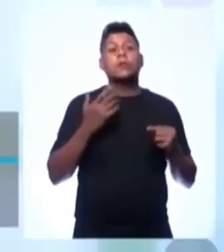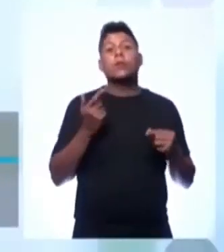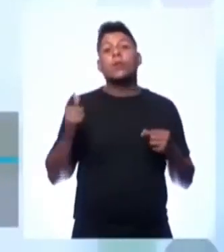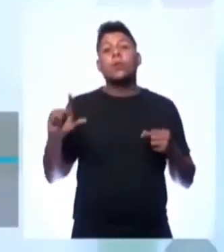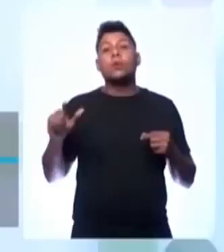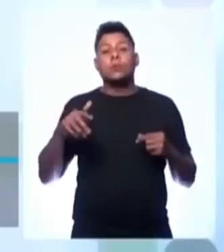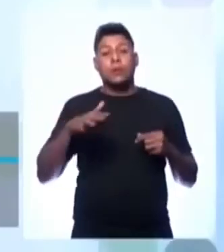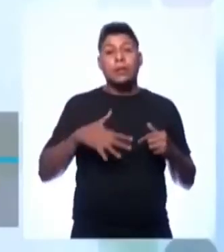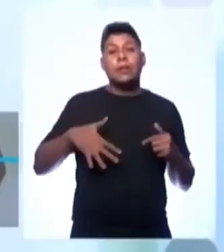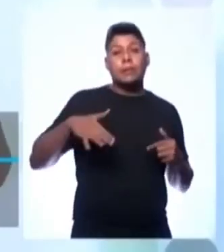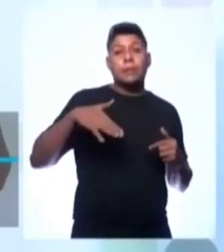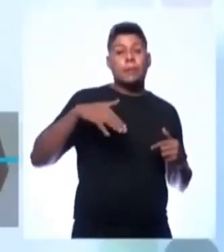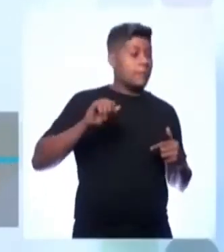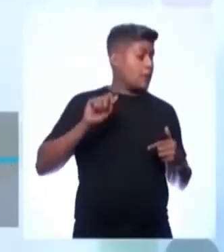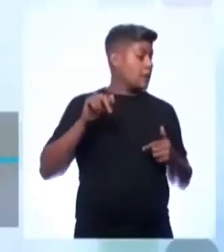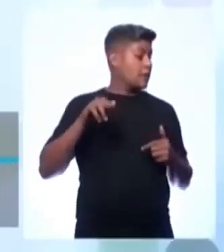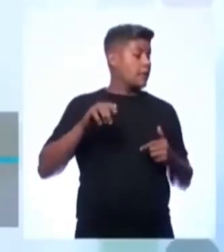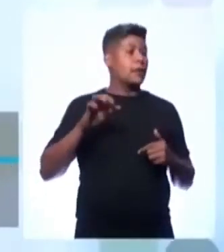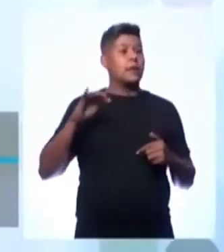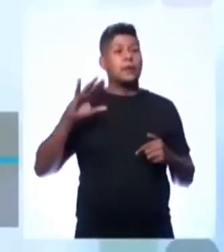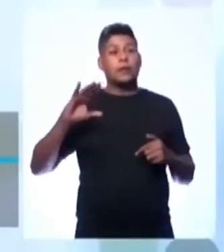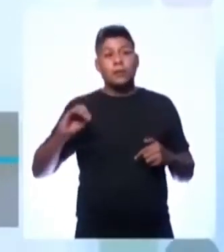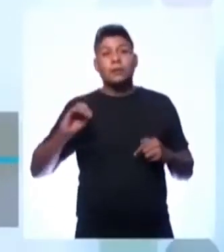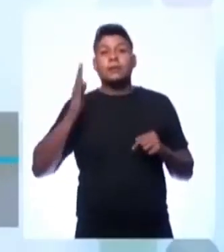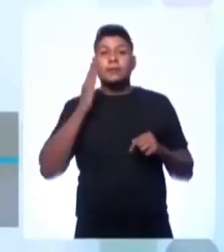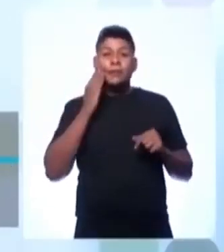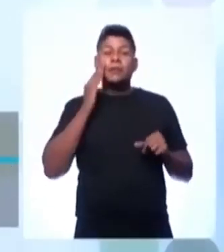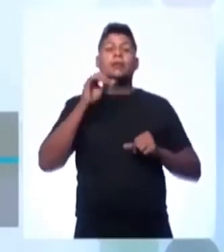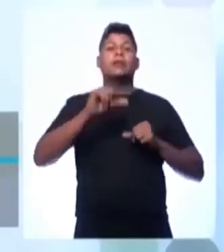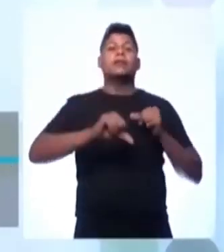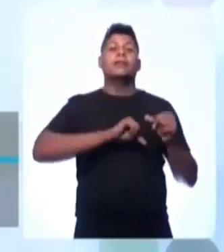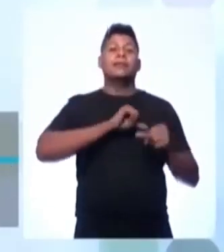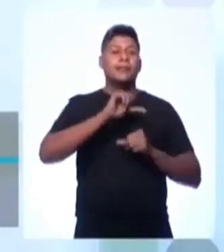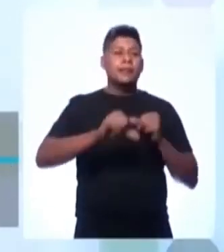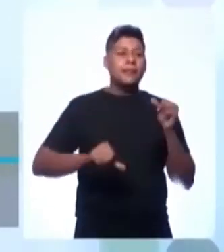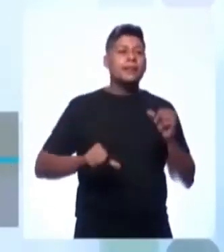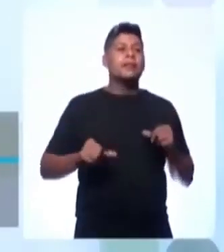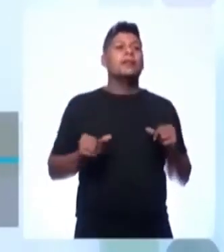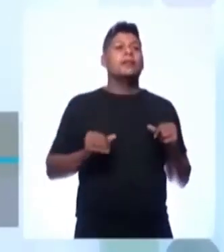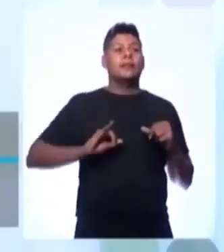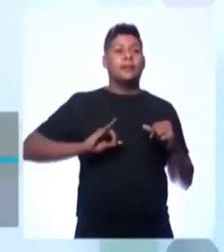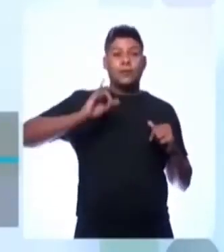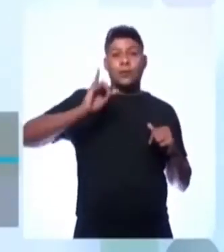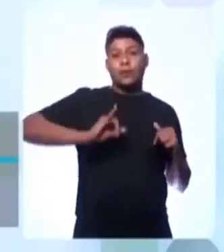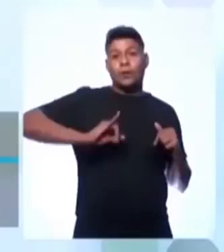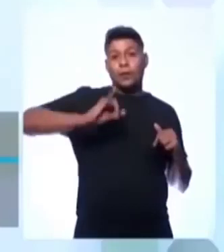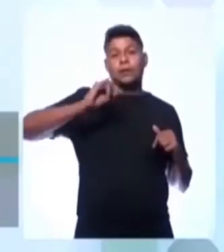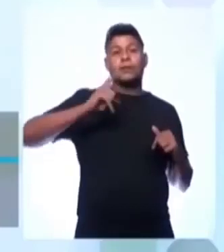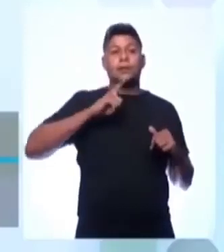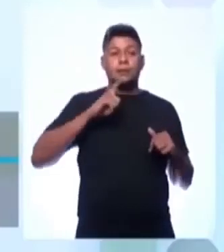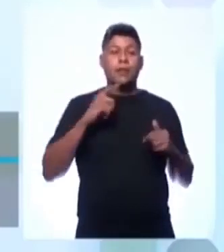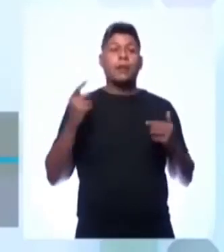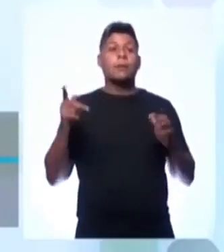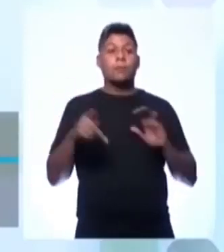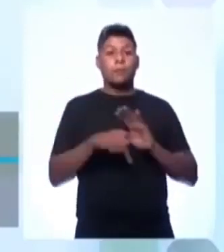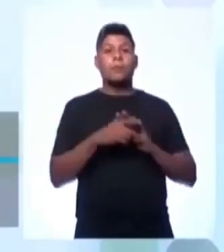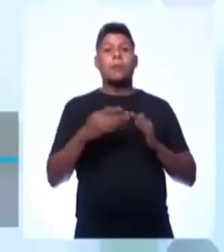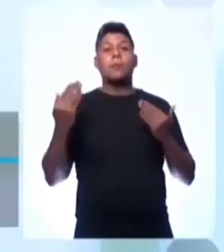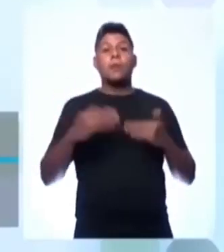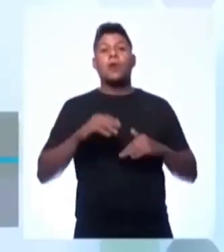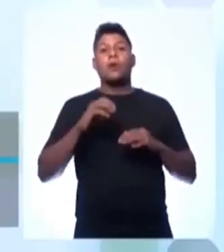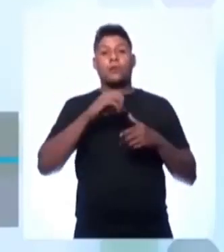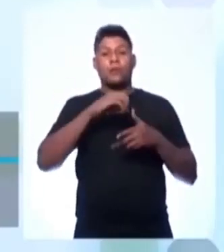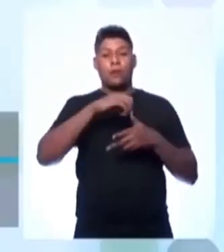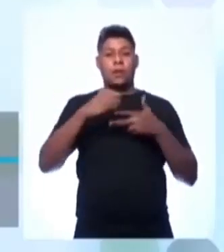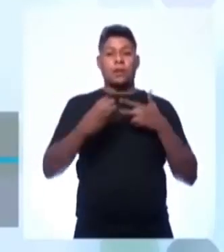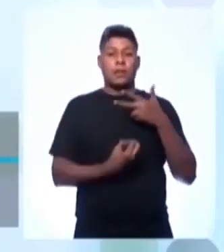o campo magnético. Pessoal, e essas questões de inverter o campo, inverter a corrente, cai muito na questão das provas também, no Enem, né?